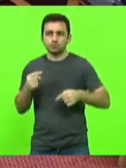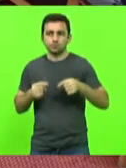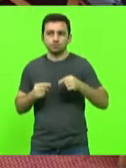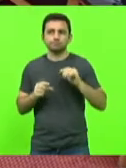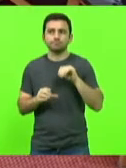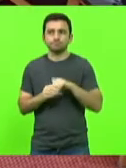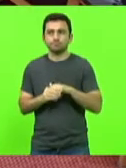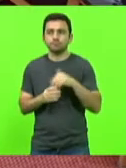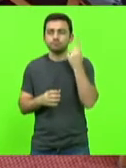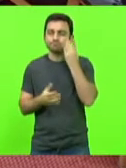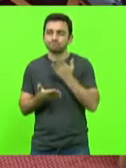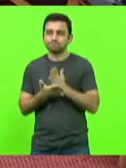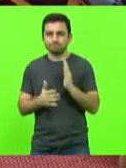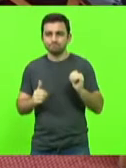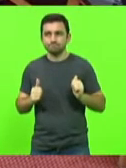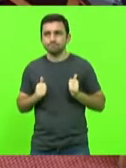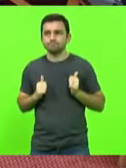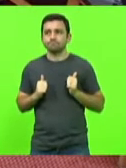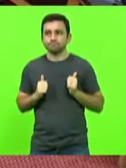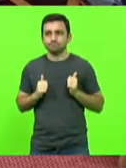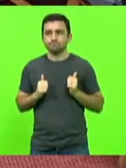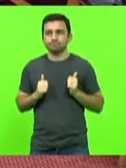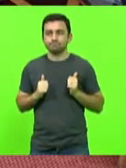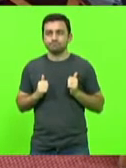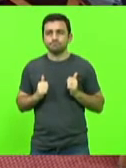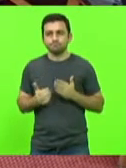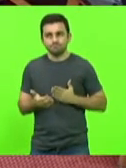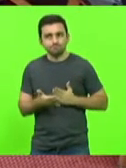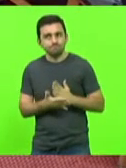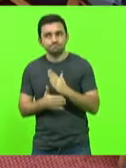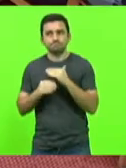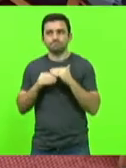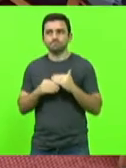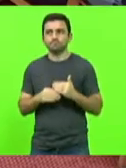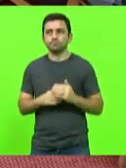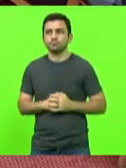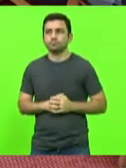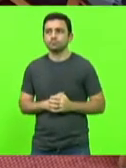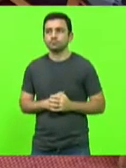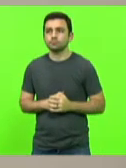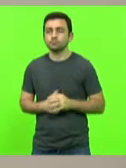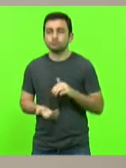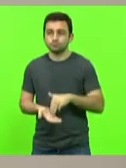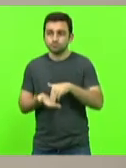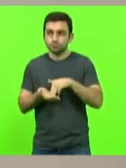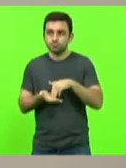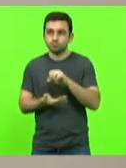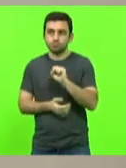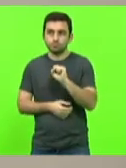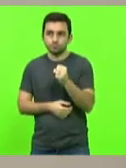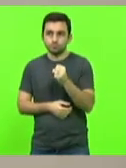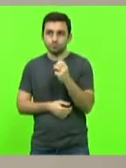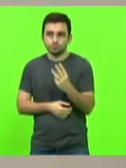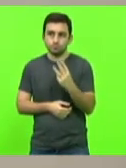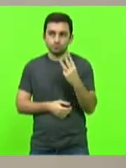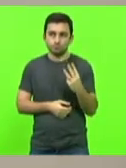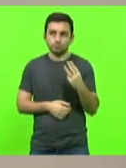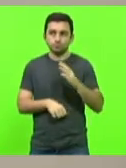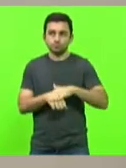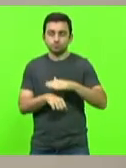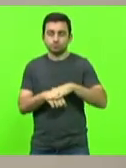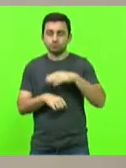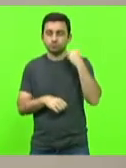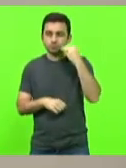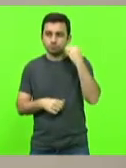votação. Deputados que aprovam, permaneçam como se encontram. Aprovado por unanimidade. Moção 833, autor deputado Márcio